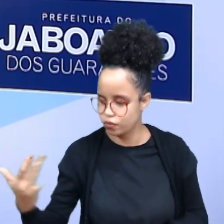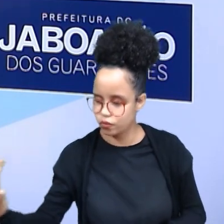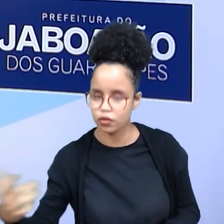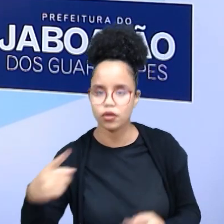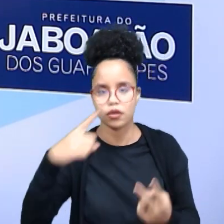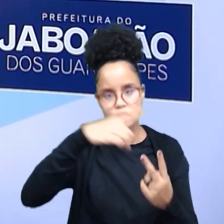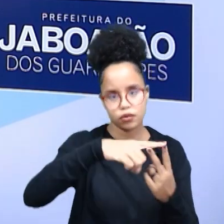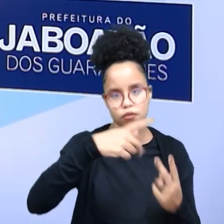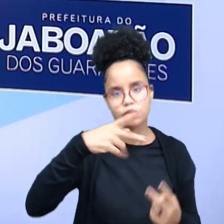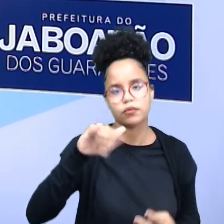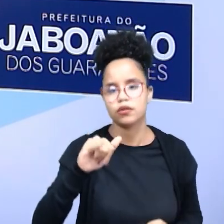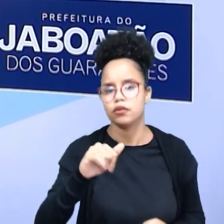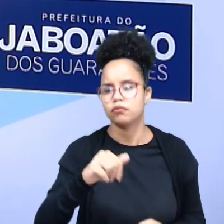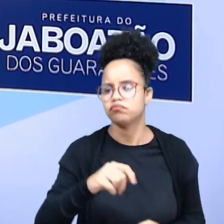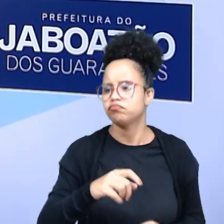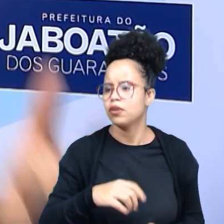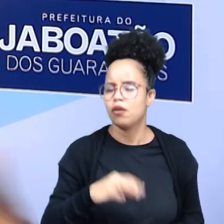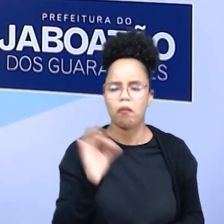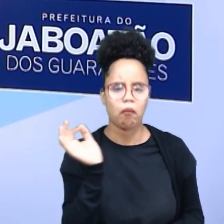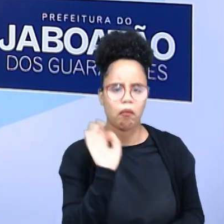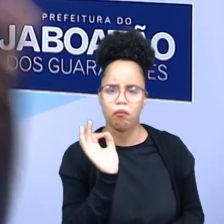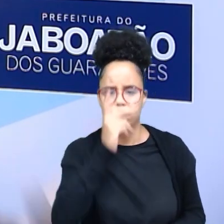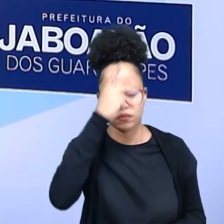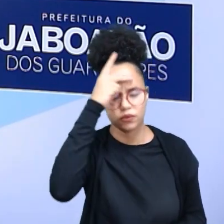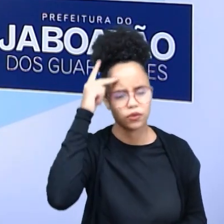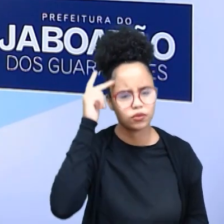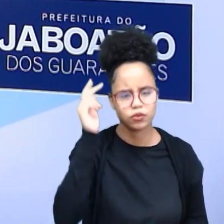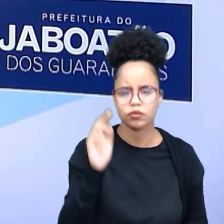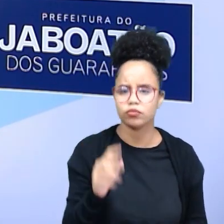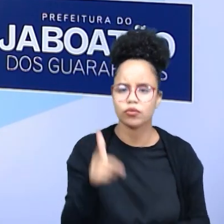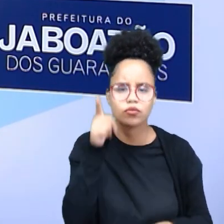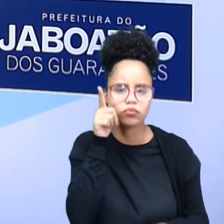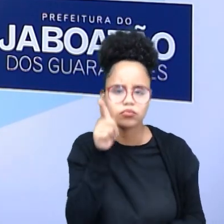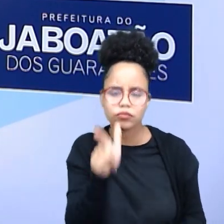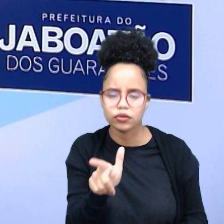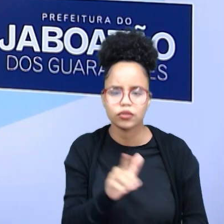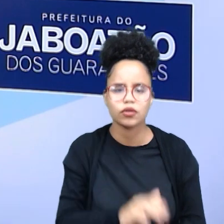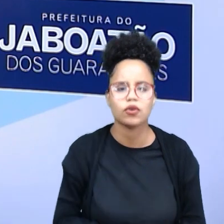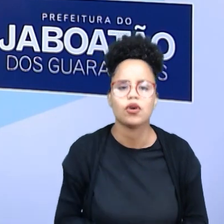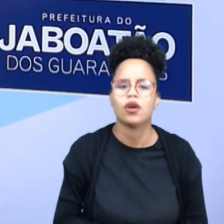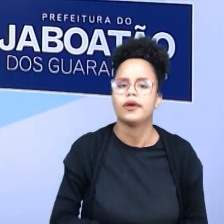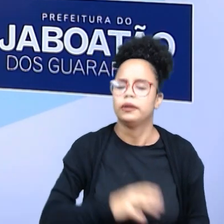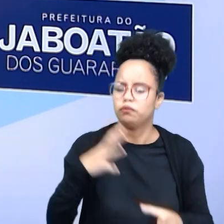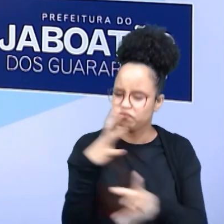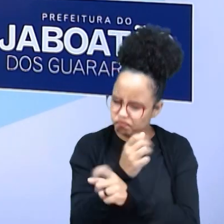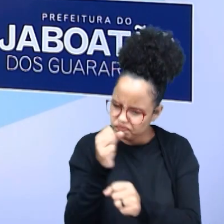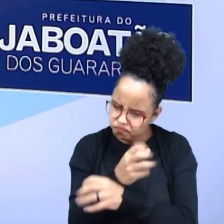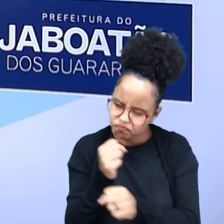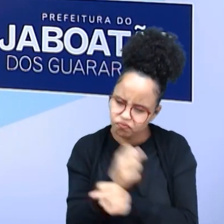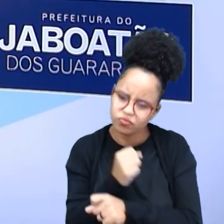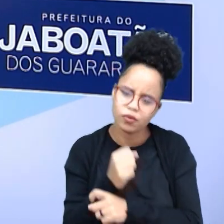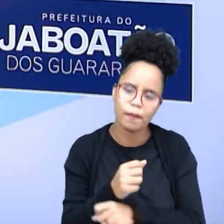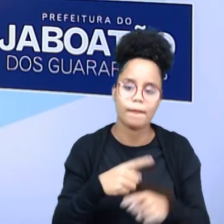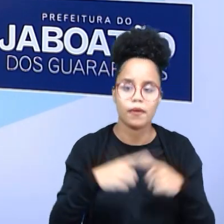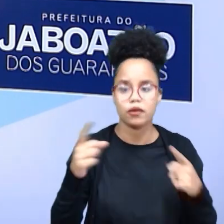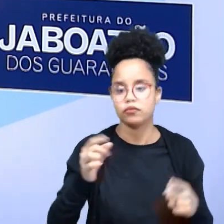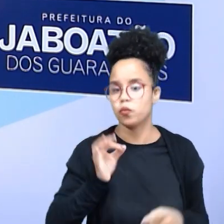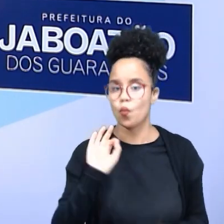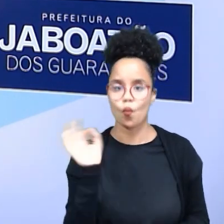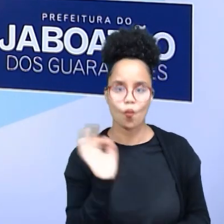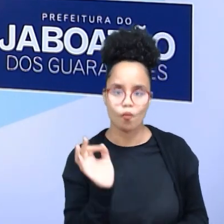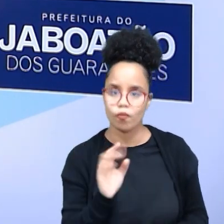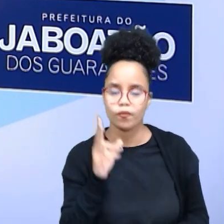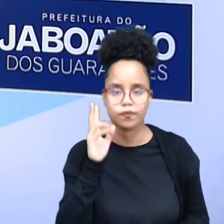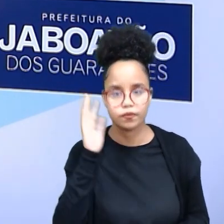Até hoje ninguém descobriu até computadores de última geração já foram usados já calcularam milhões de casa mas nunca ninguém conseguiu